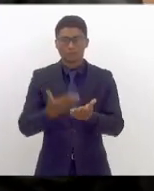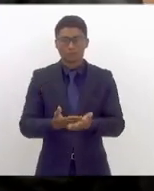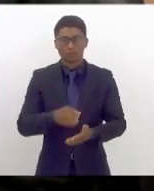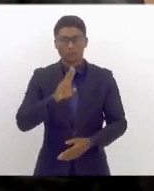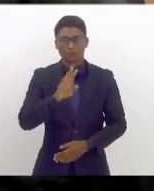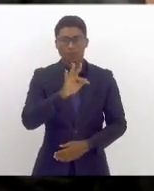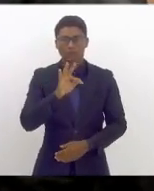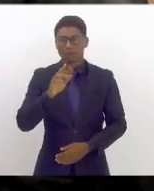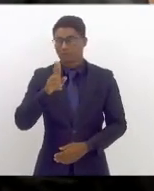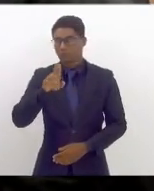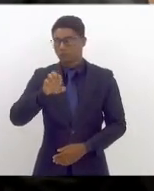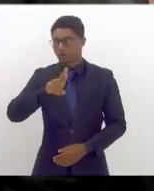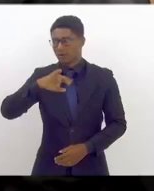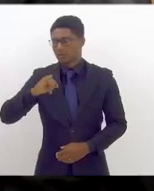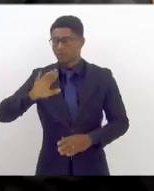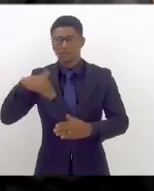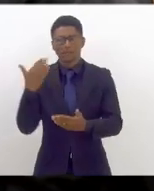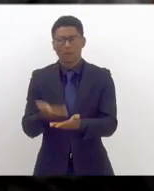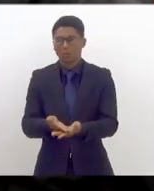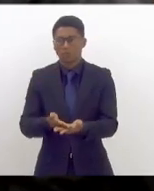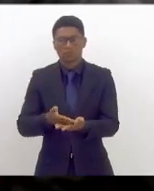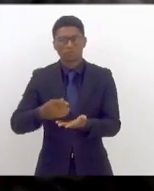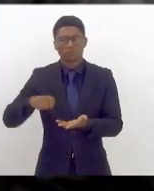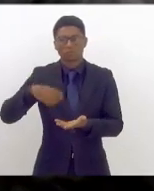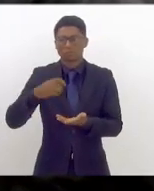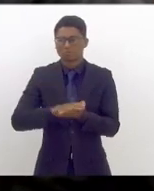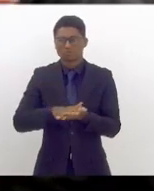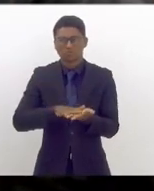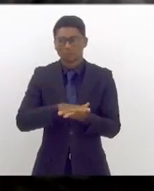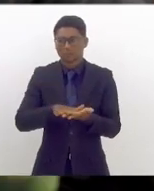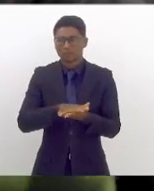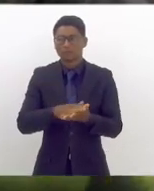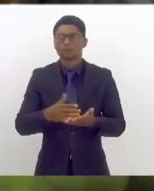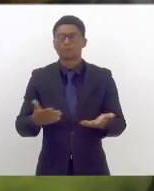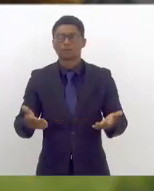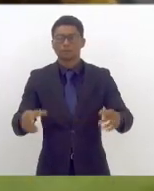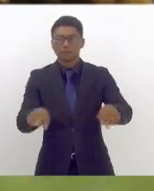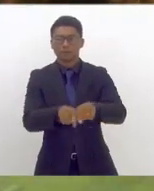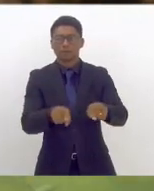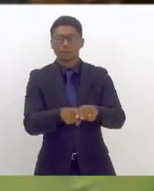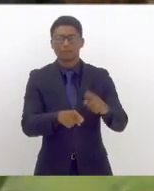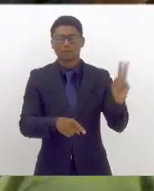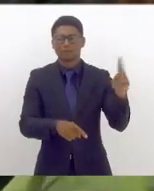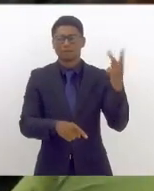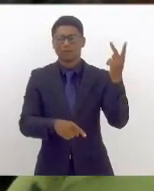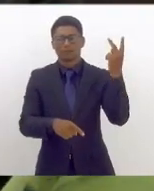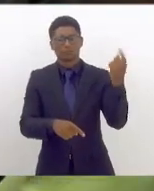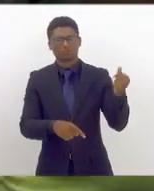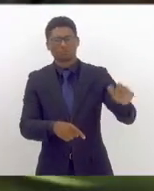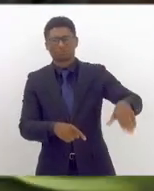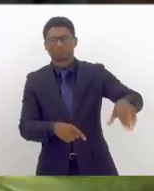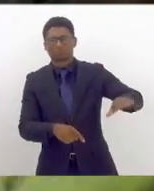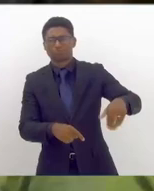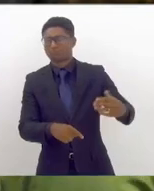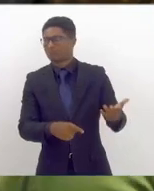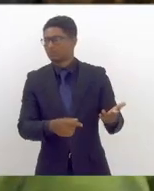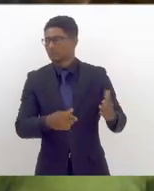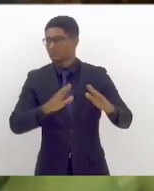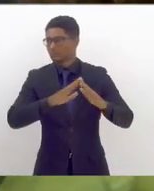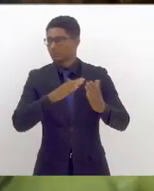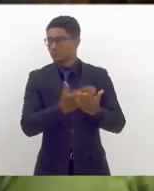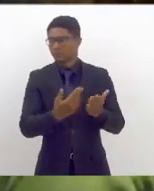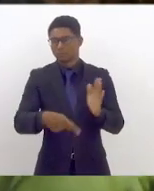não tem Bandejão até hoje colégio de aplicação da UERJ valor per capita muito baixo da merenda escolar na rede Estadual de Educação